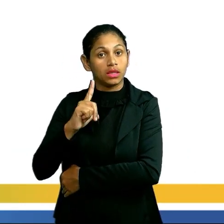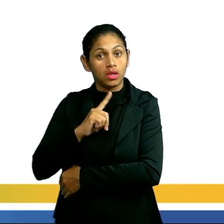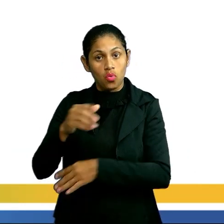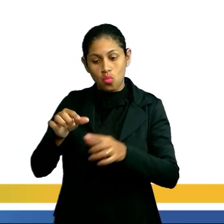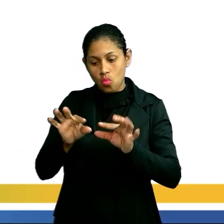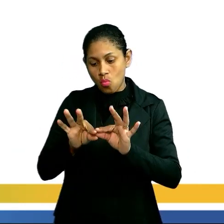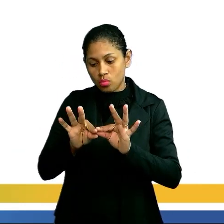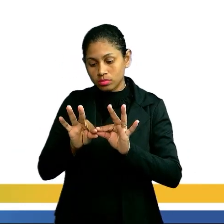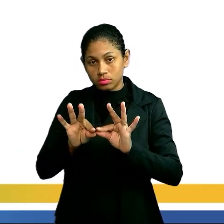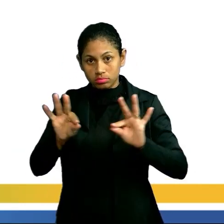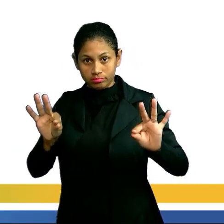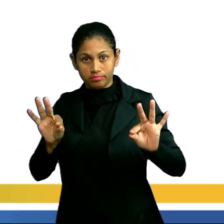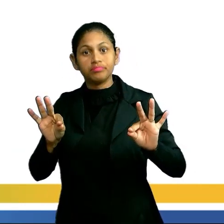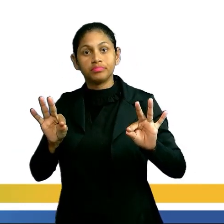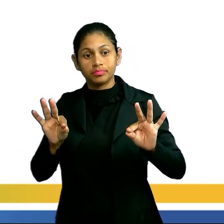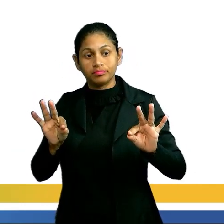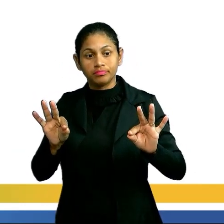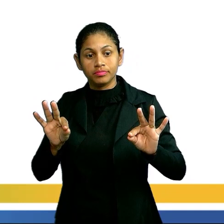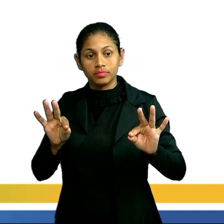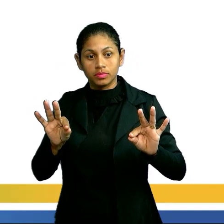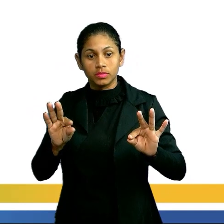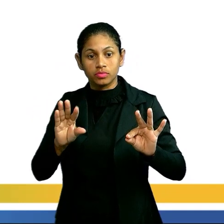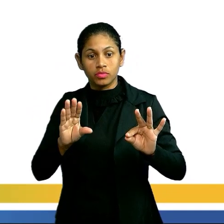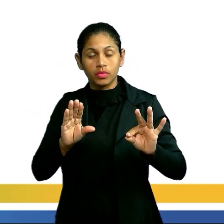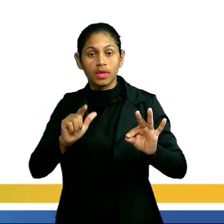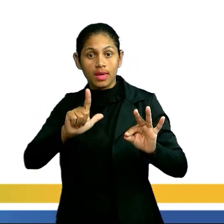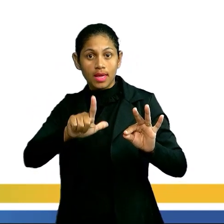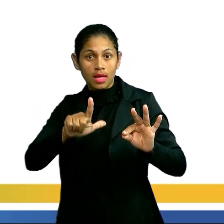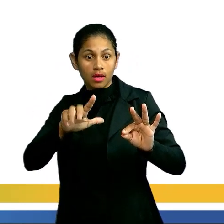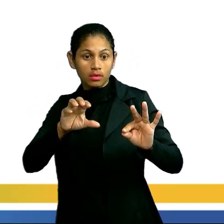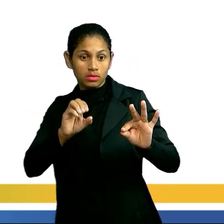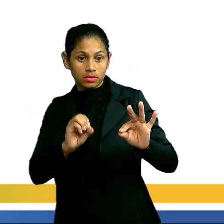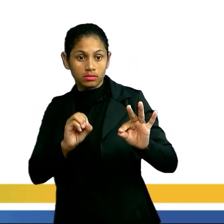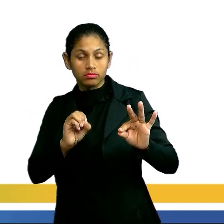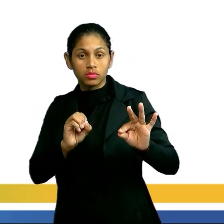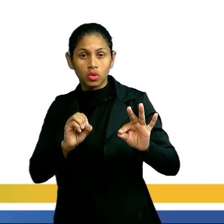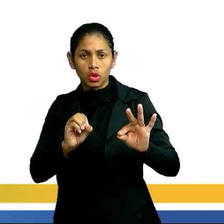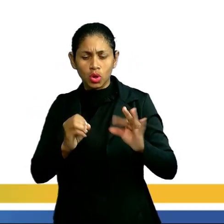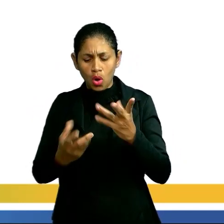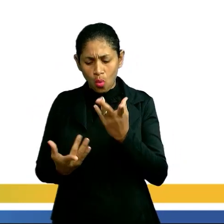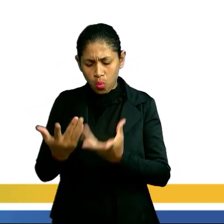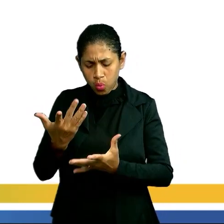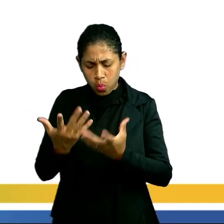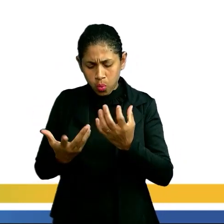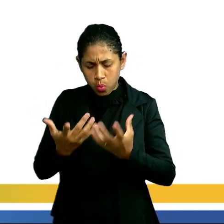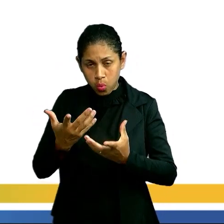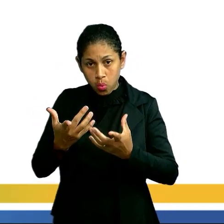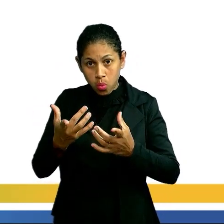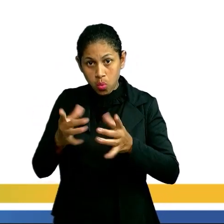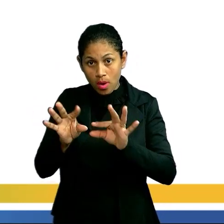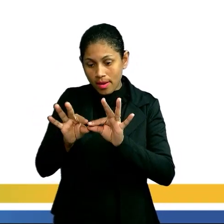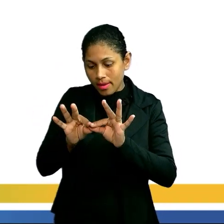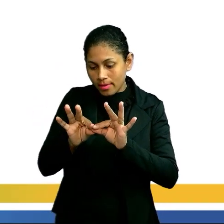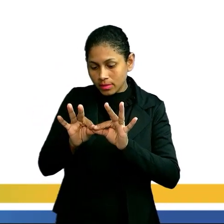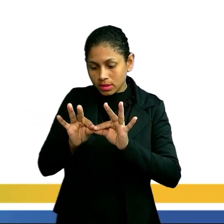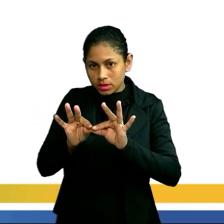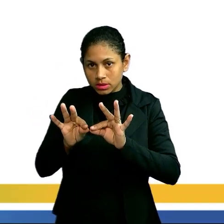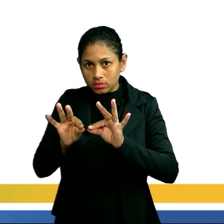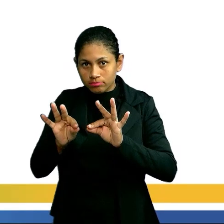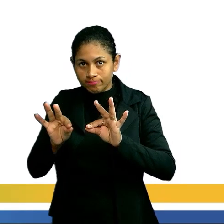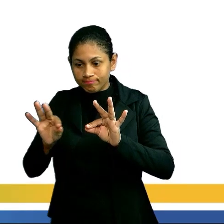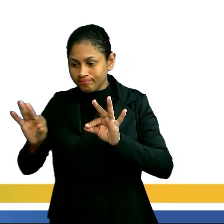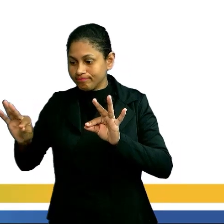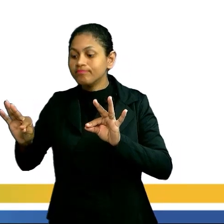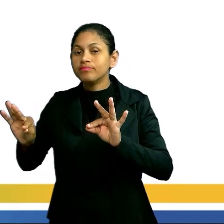inicial, que aqui podemos chamar de L0. Quando submetido a essa certa quantidade de calor, ele vai se dilatar, fazendo